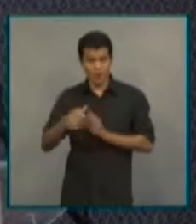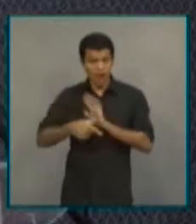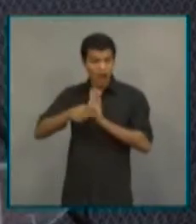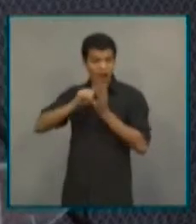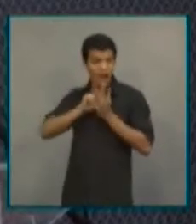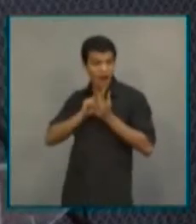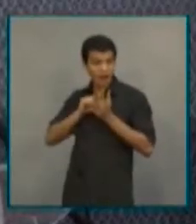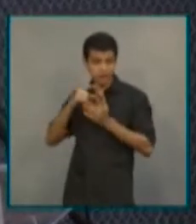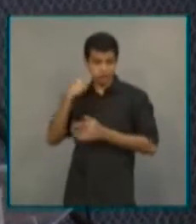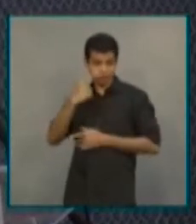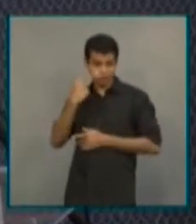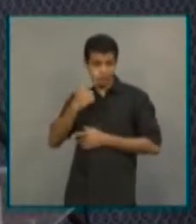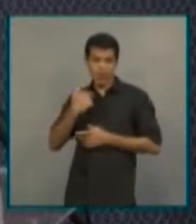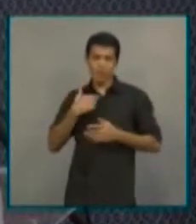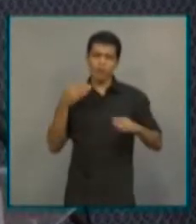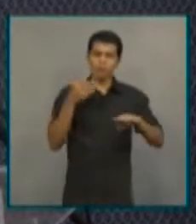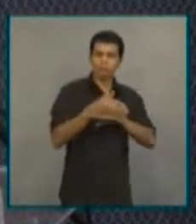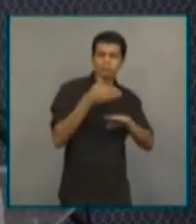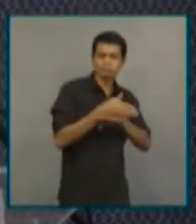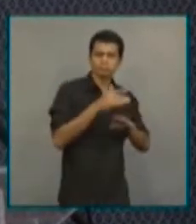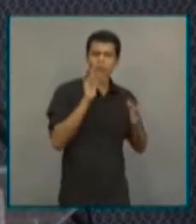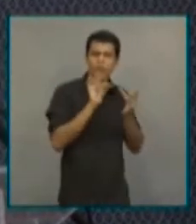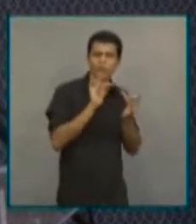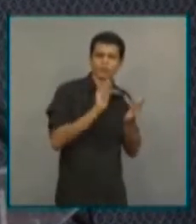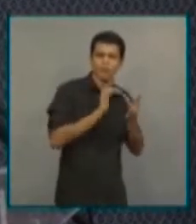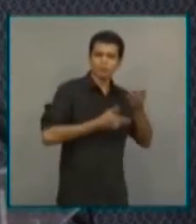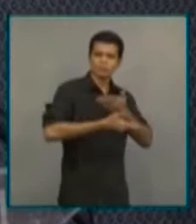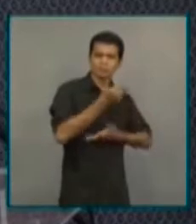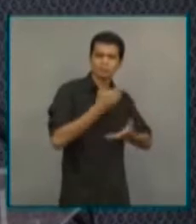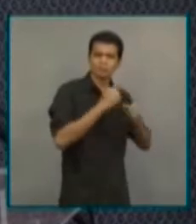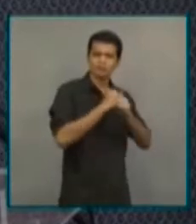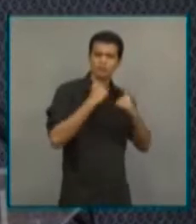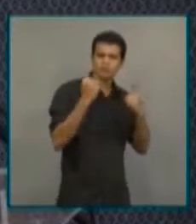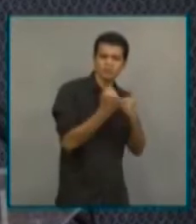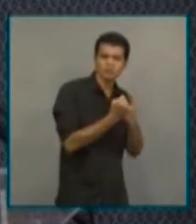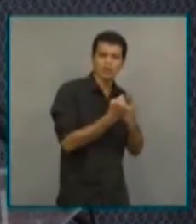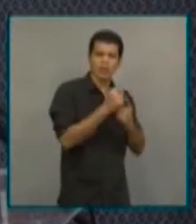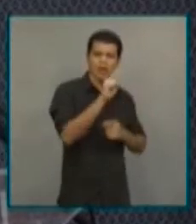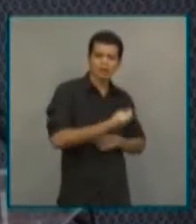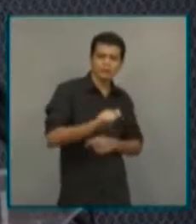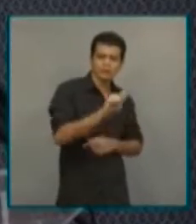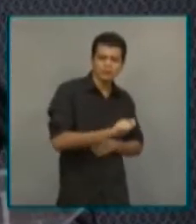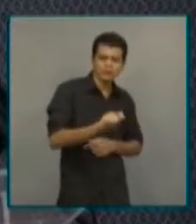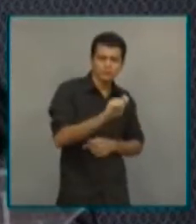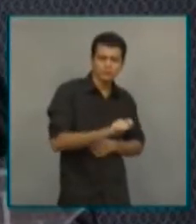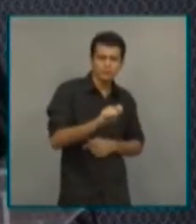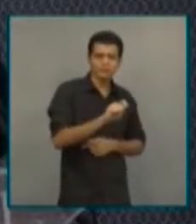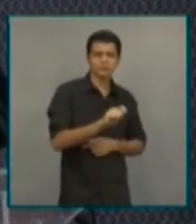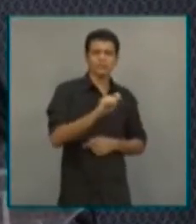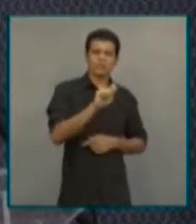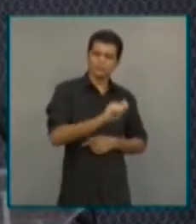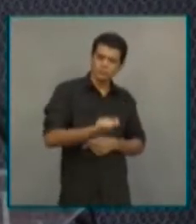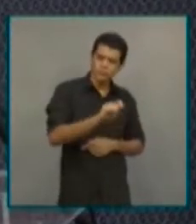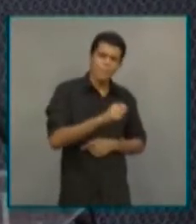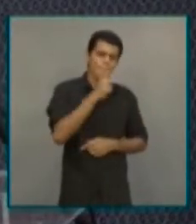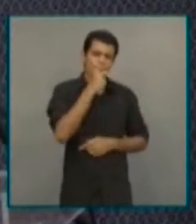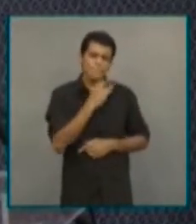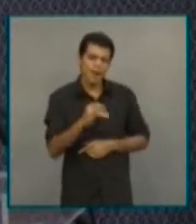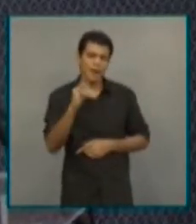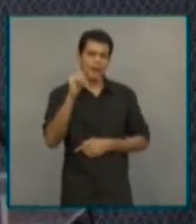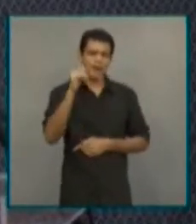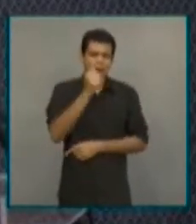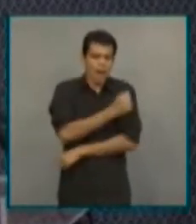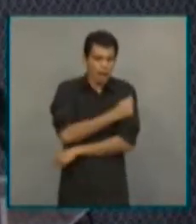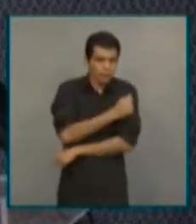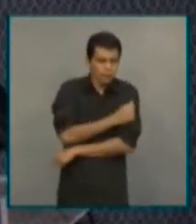questões sociais, criei aqui em Fortaleza a Associação dos Pais de Alunos do Estado do Ceará, onde fomos